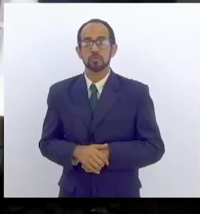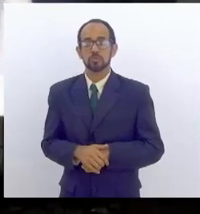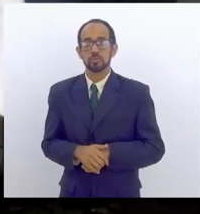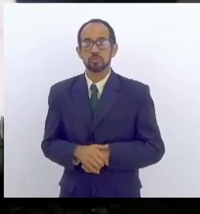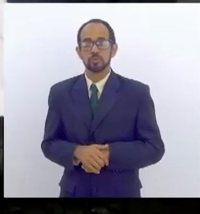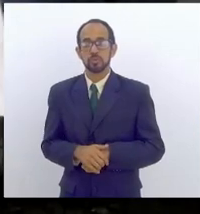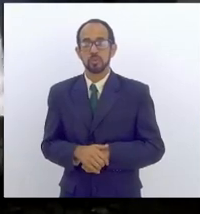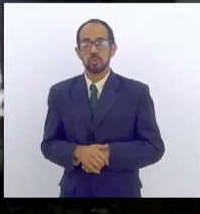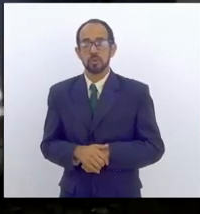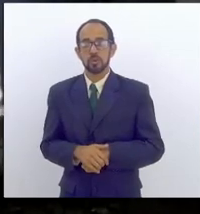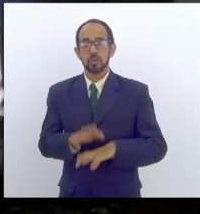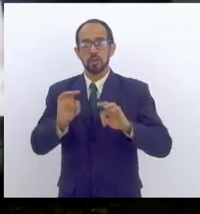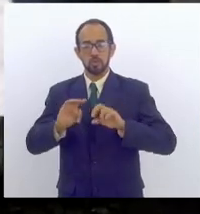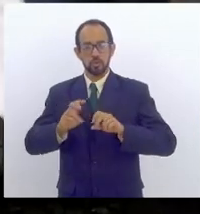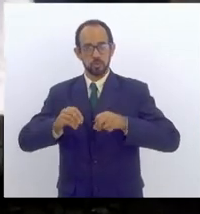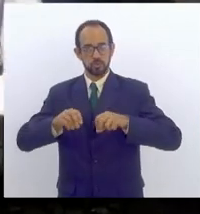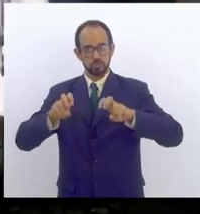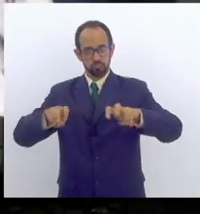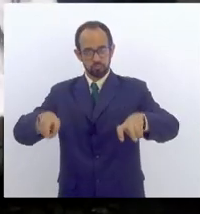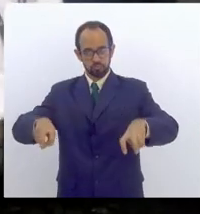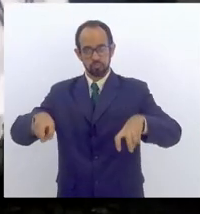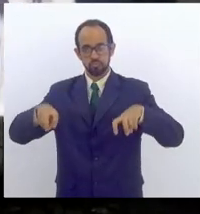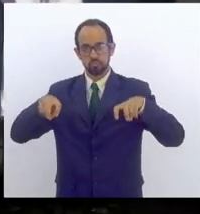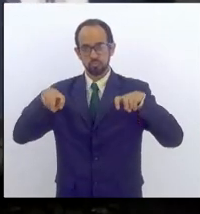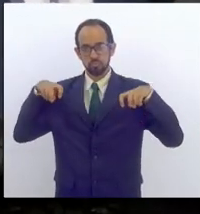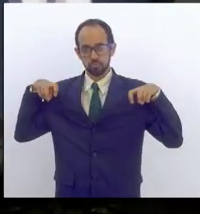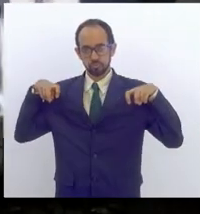ocupem seus lugares.